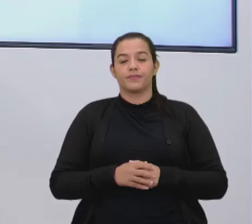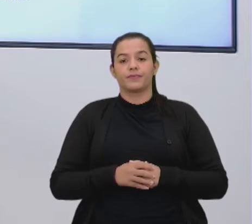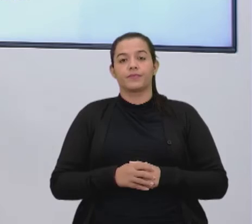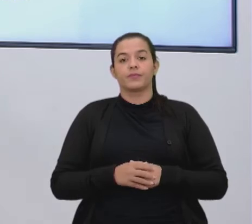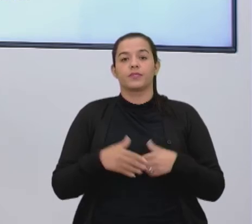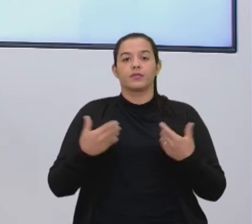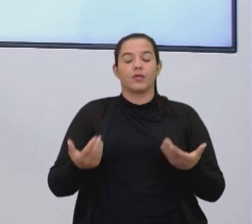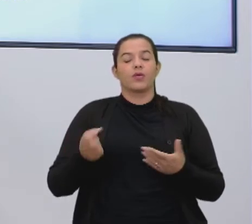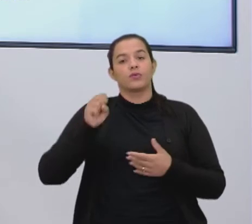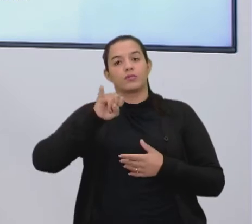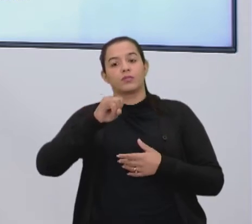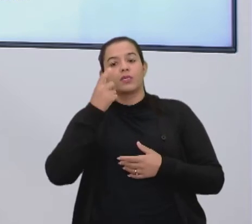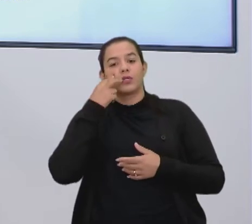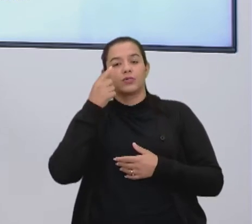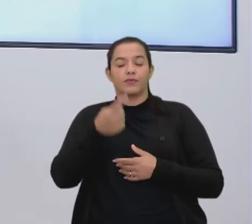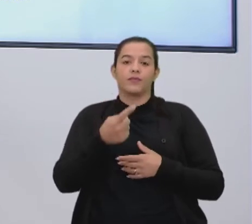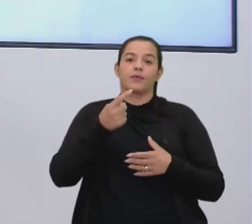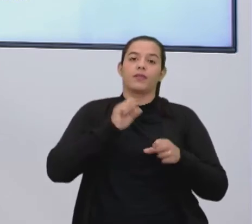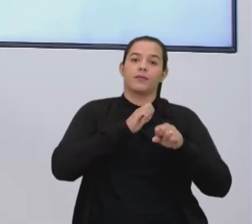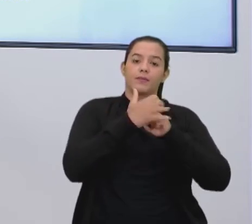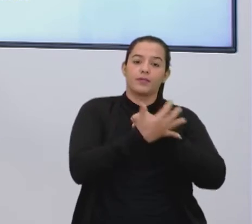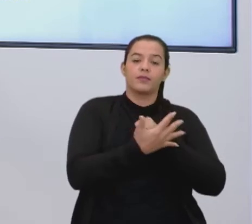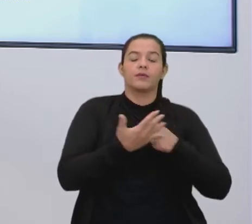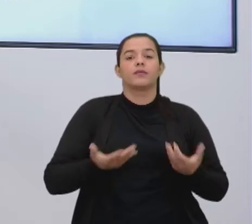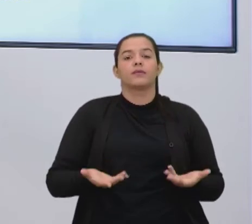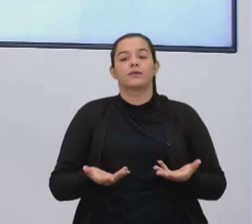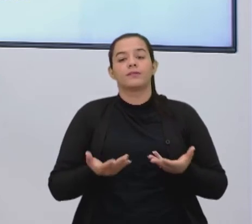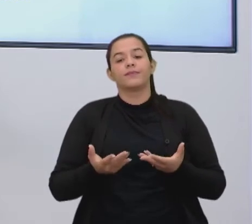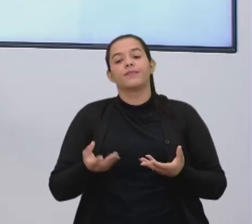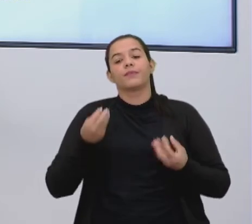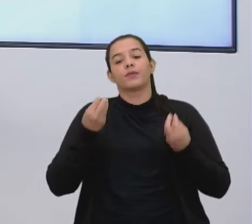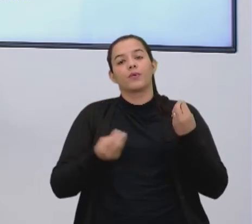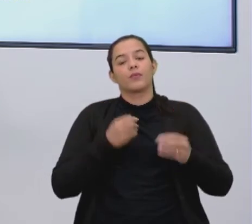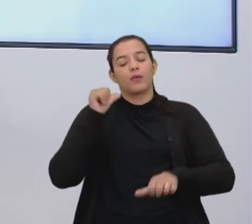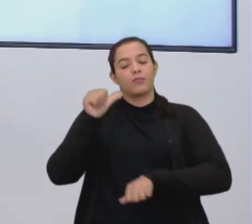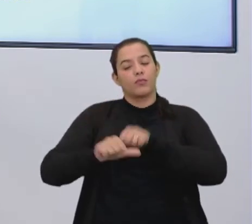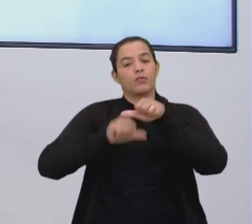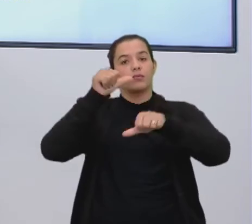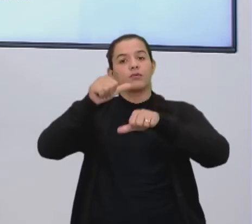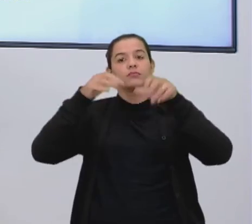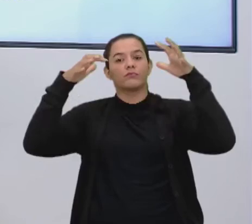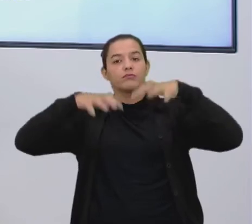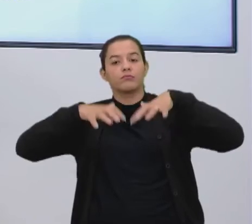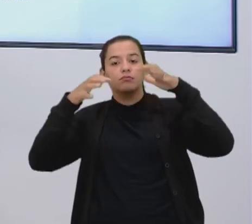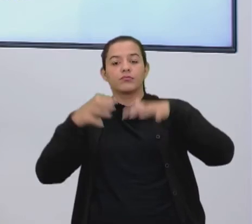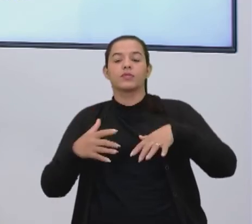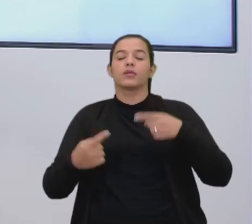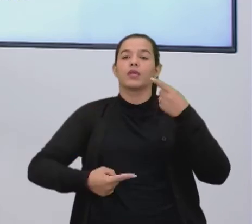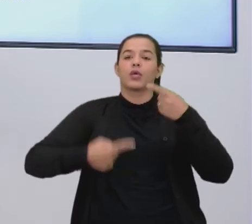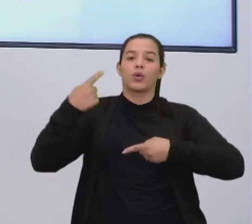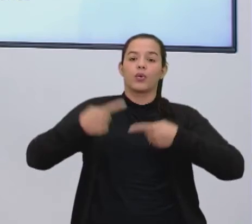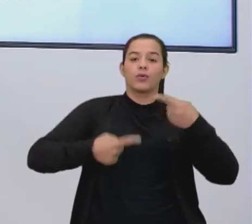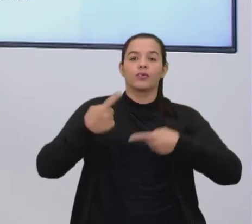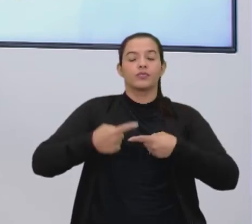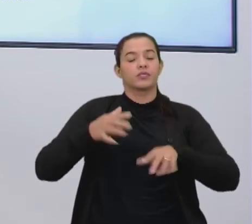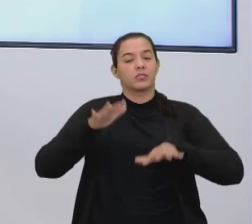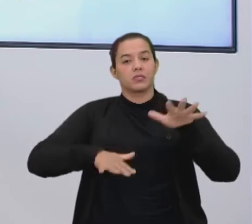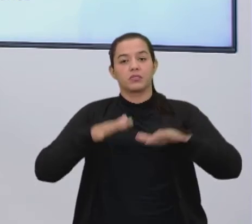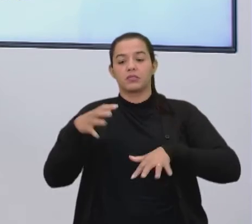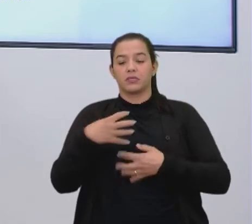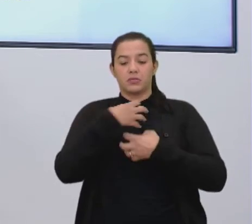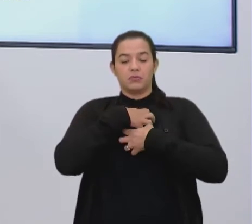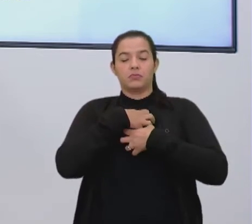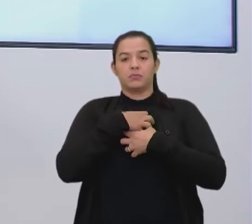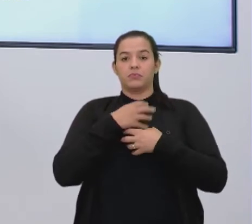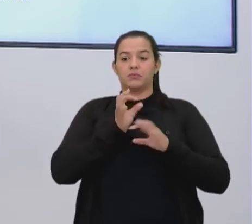olhar para eventos como pandemia, a gente olhar para eventos como mudanças climáticas e principalmente conflitos que nem nos afetam